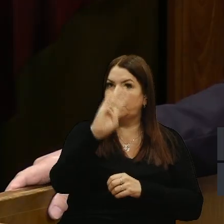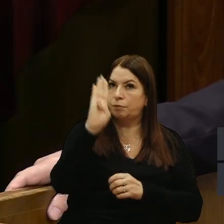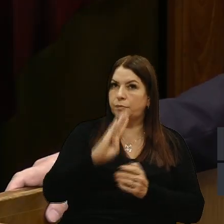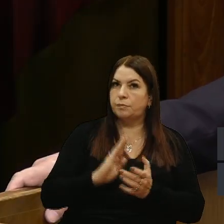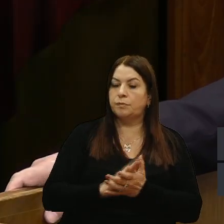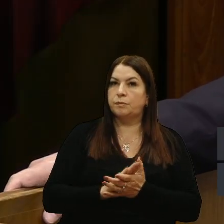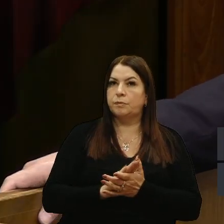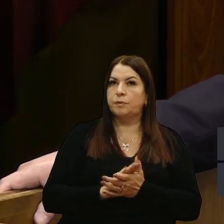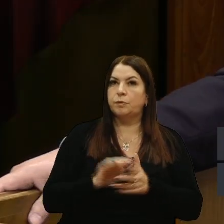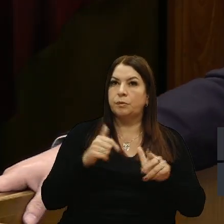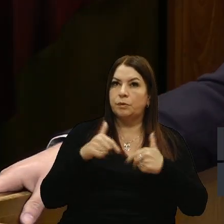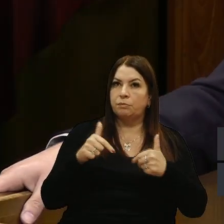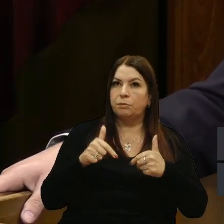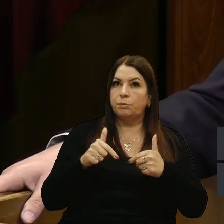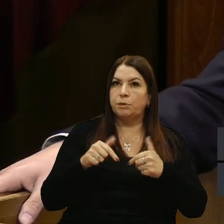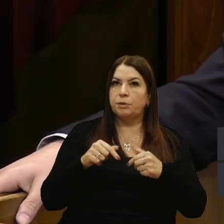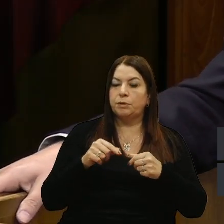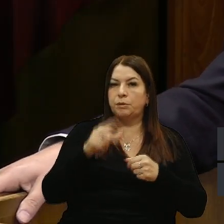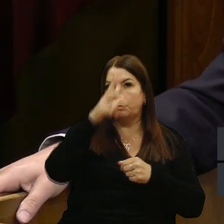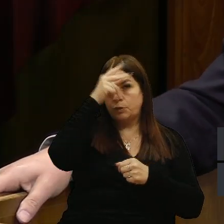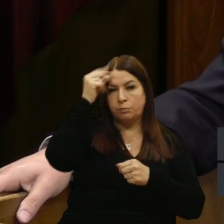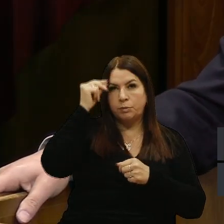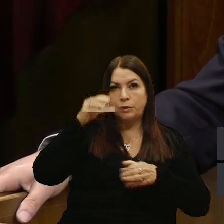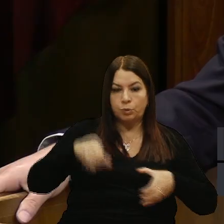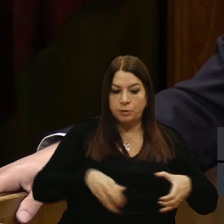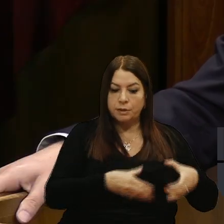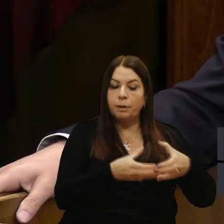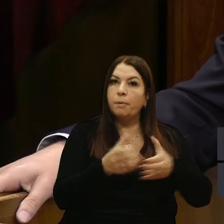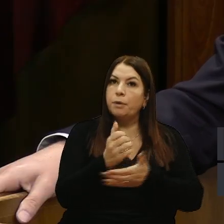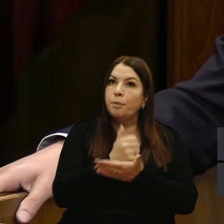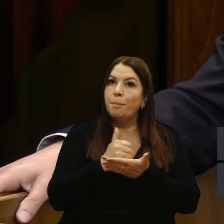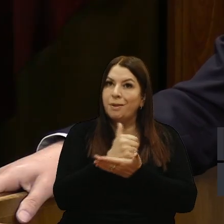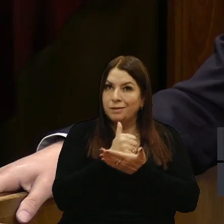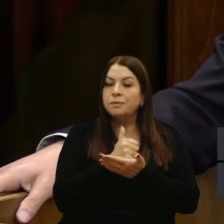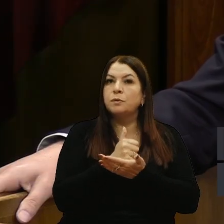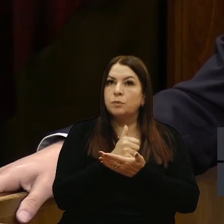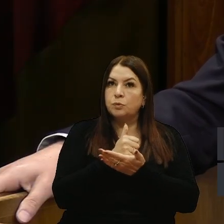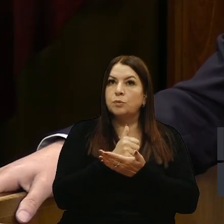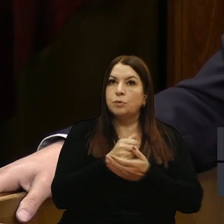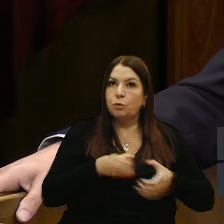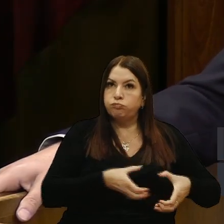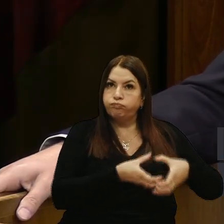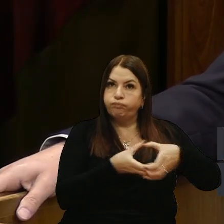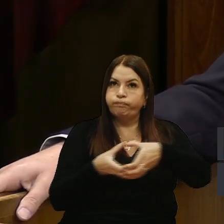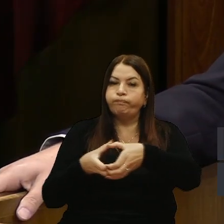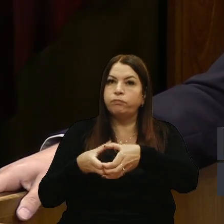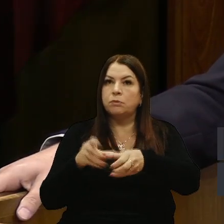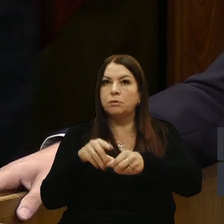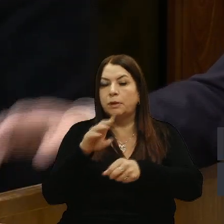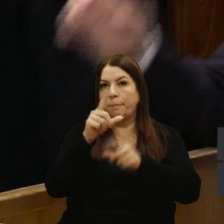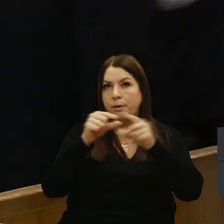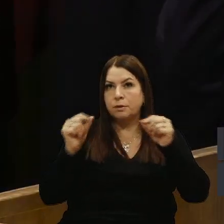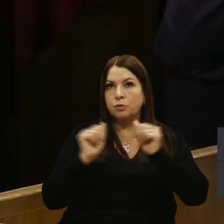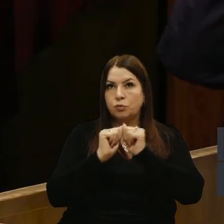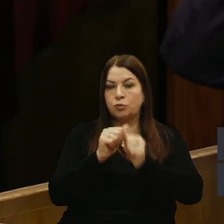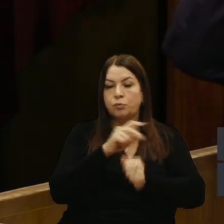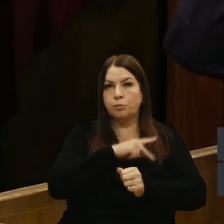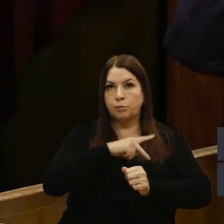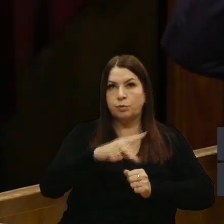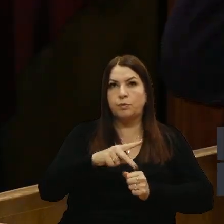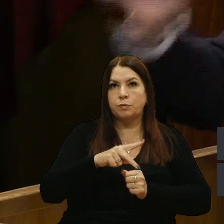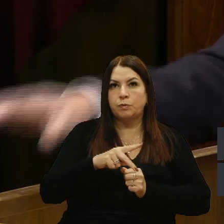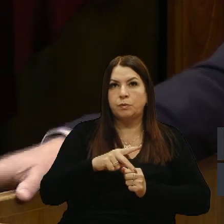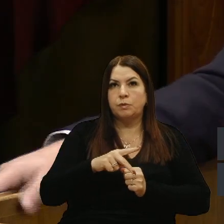Nacional dos Serviços Municipais de Saneamento Básico de Brasília, através do seu presidente